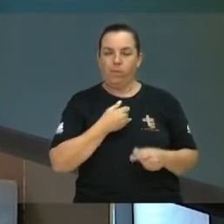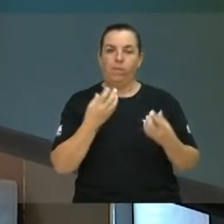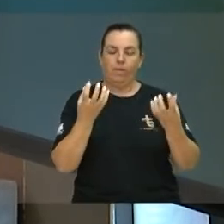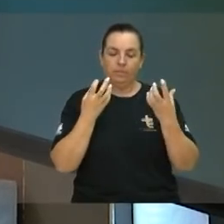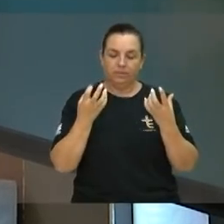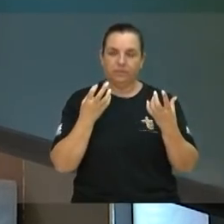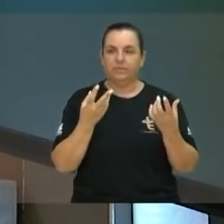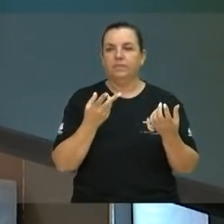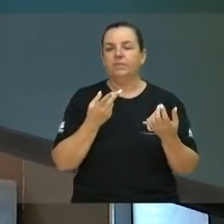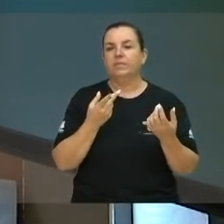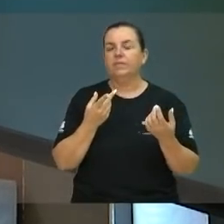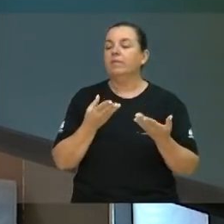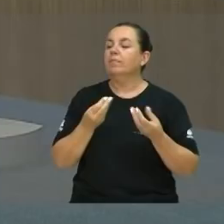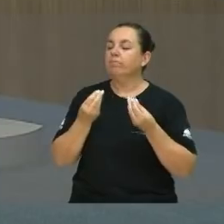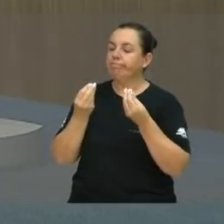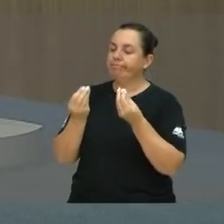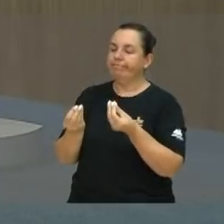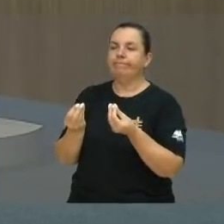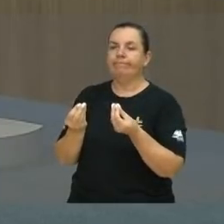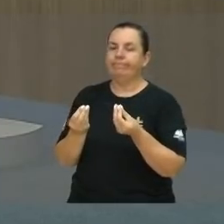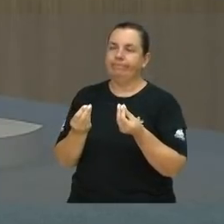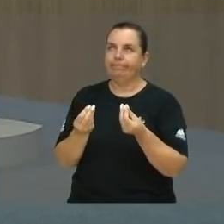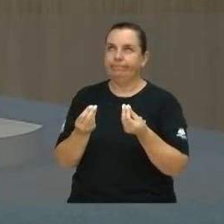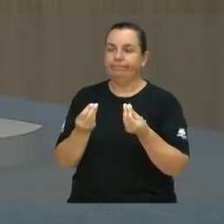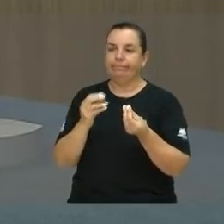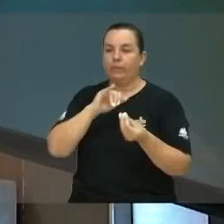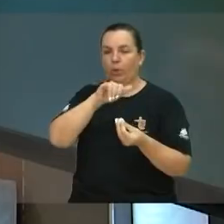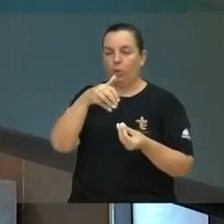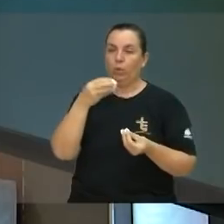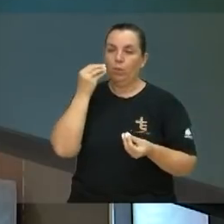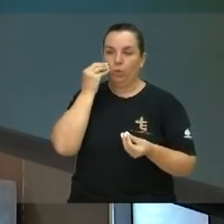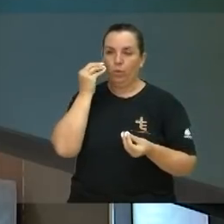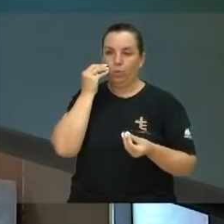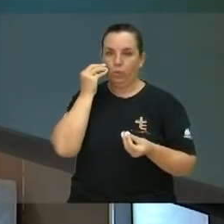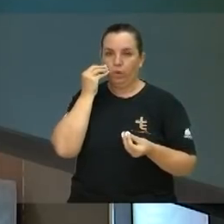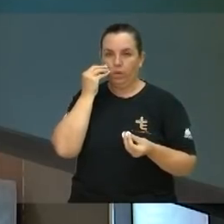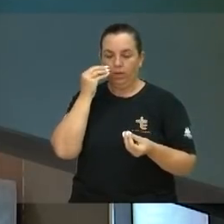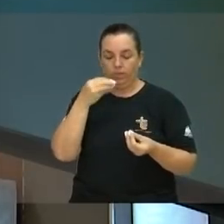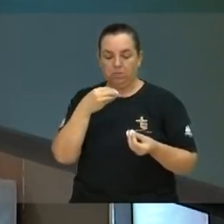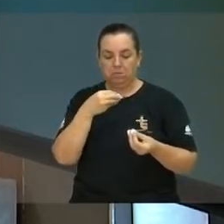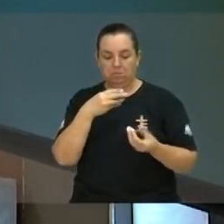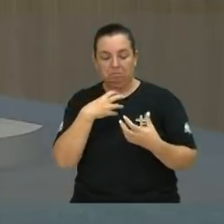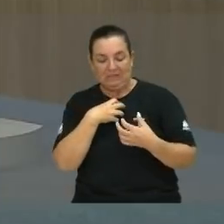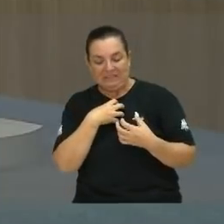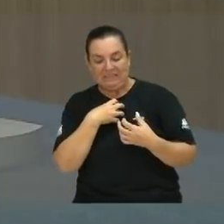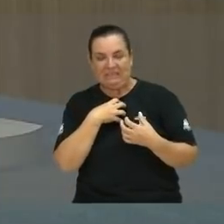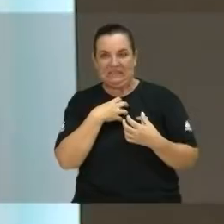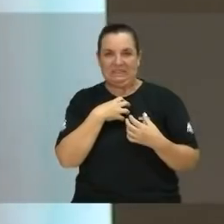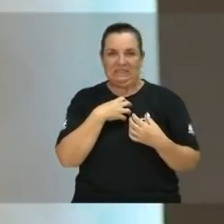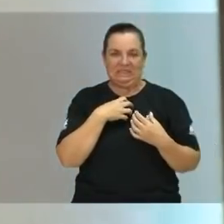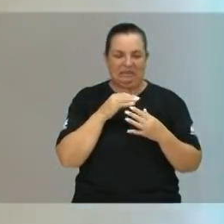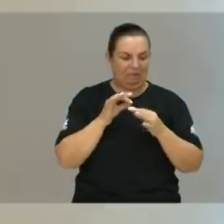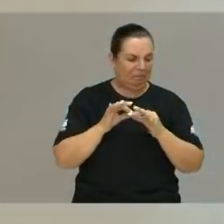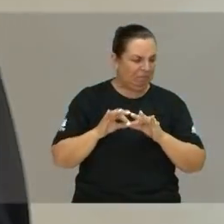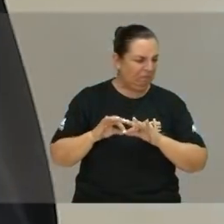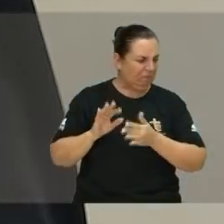queira que colocar judas numa situação humilhante